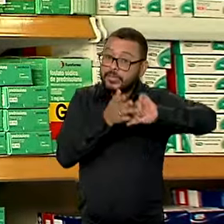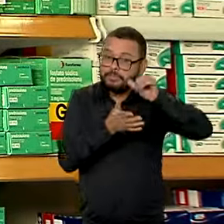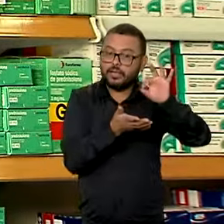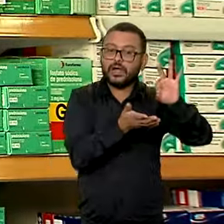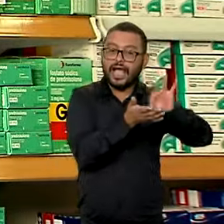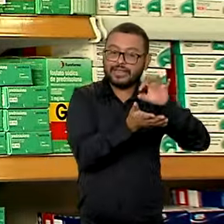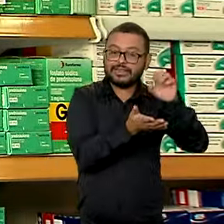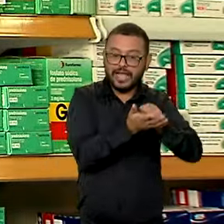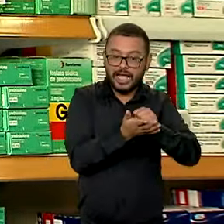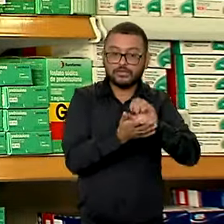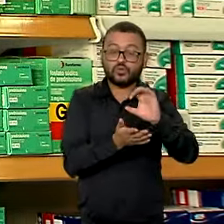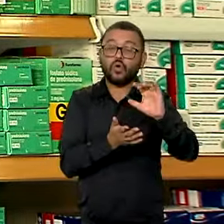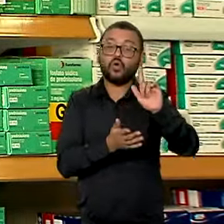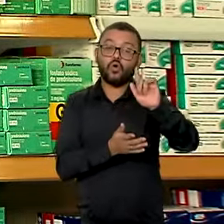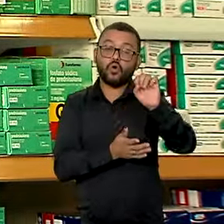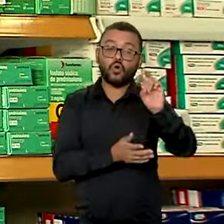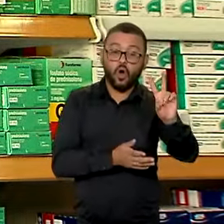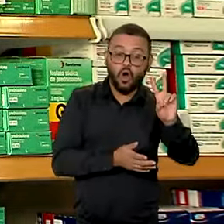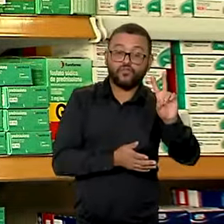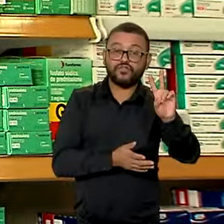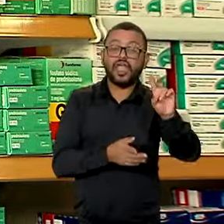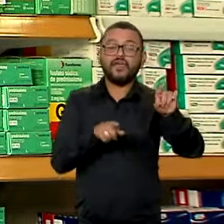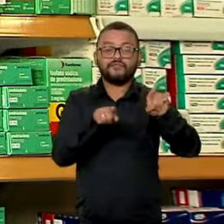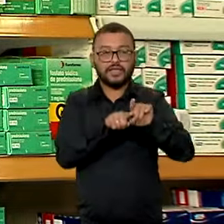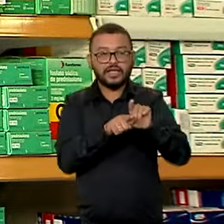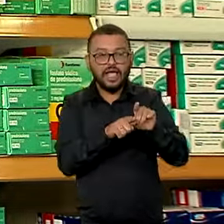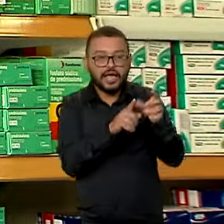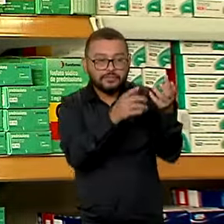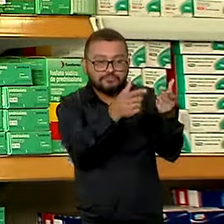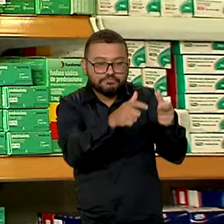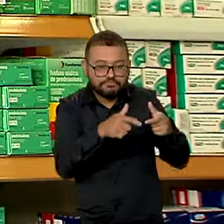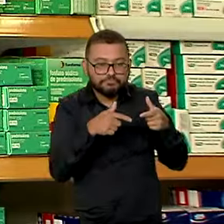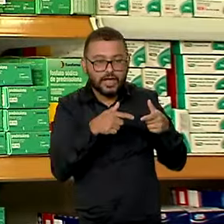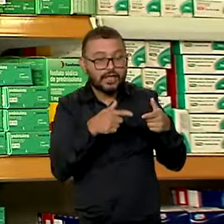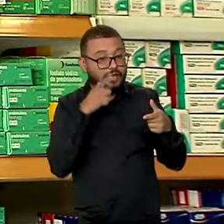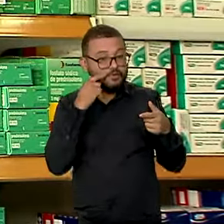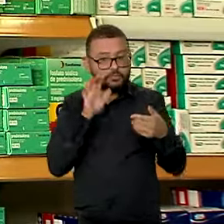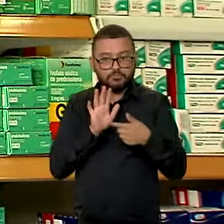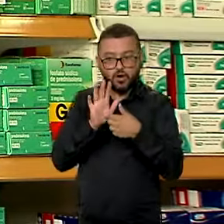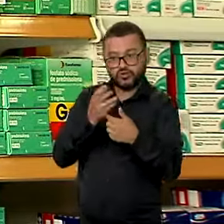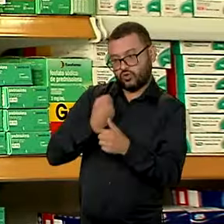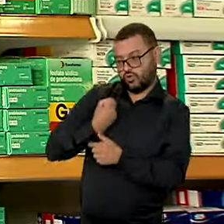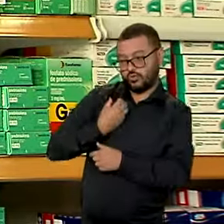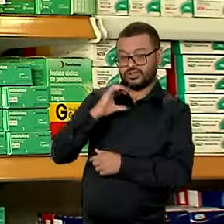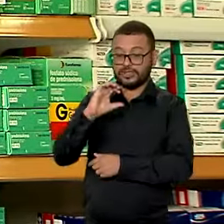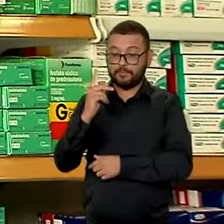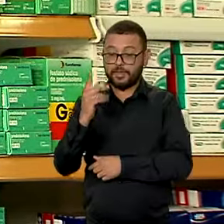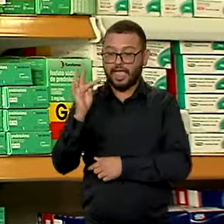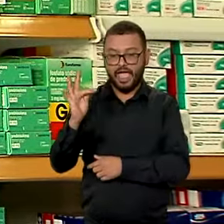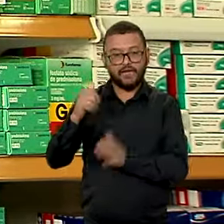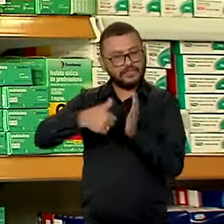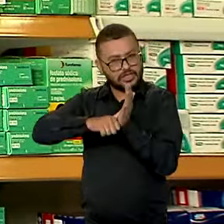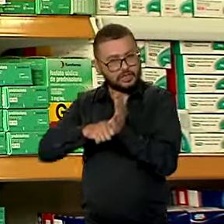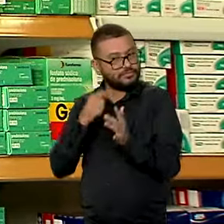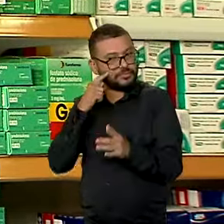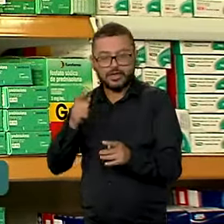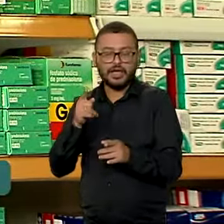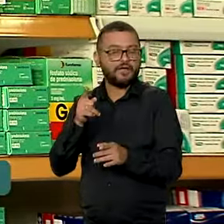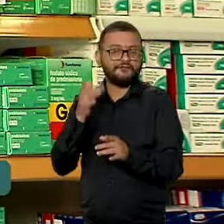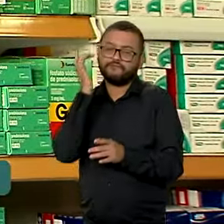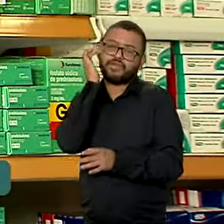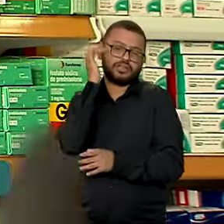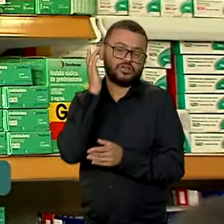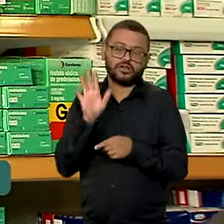do Gov, né, gov.br, lá ela pega um voucher e ela traga o CPF dela, identidade, ela consegue retirar aqui com a gente sem problema